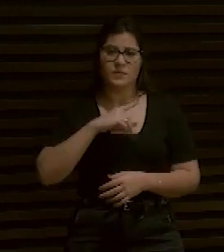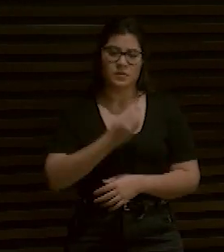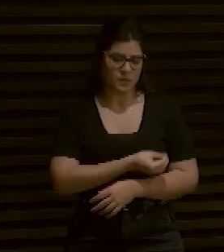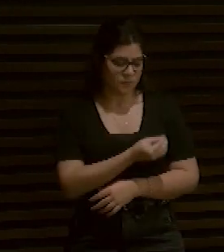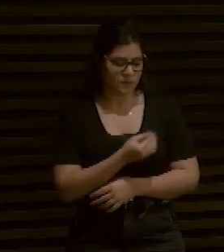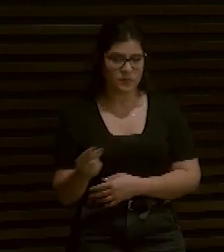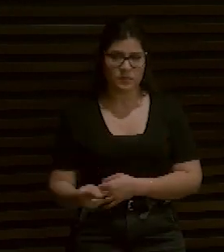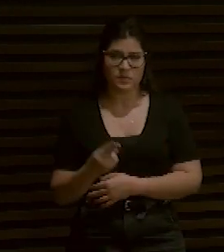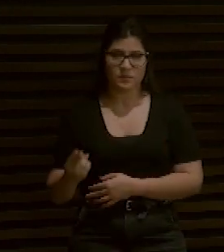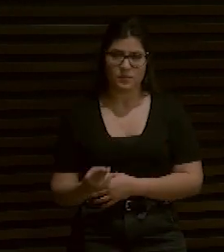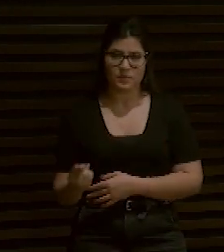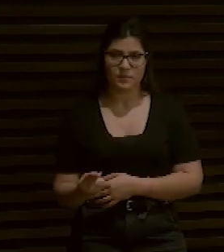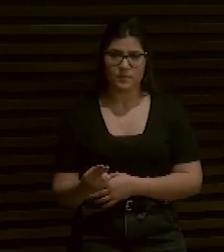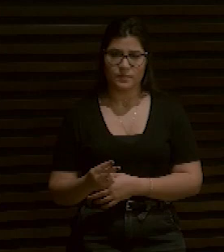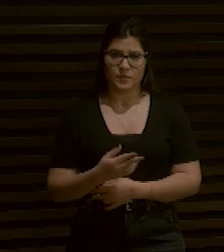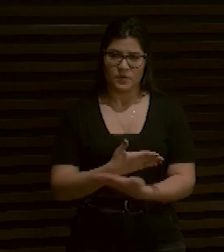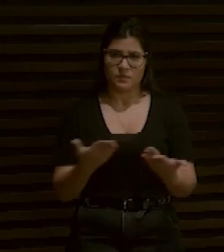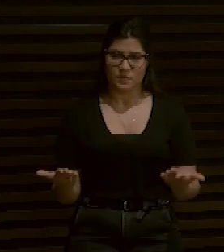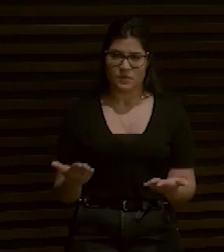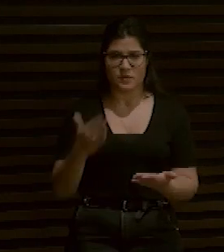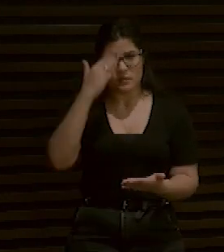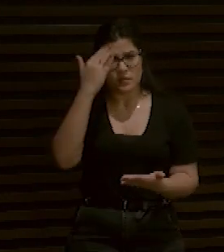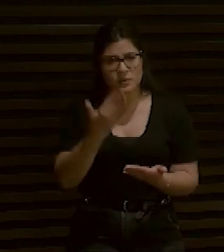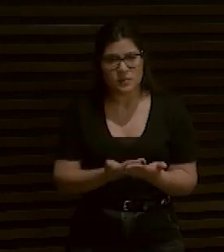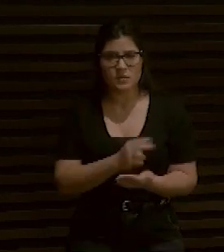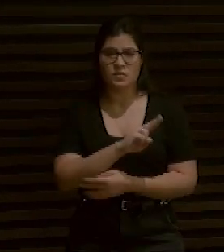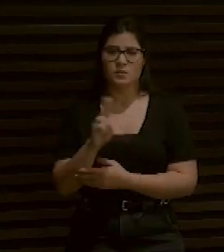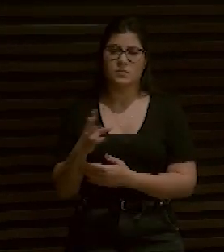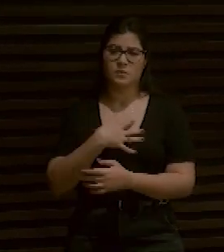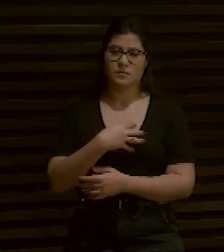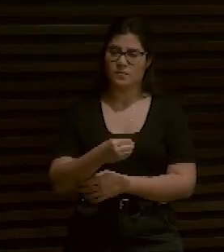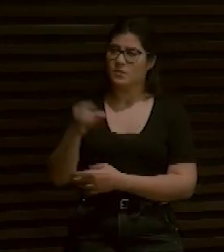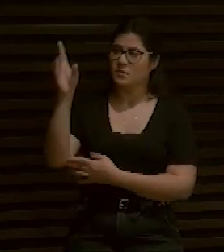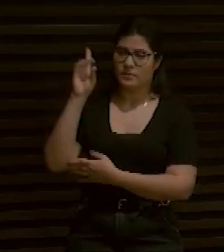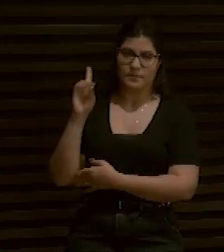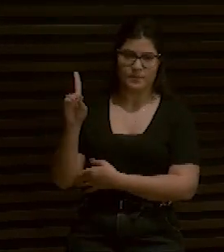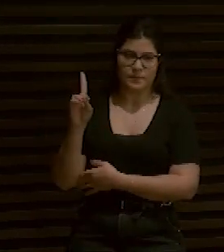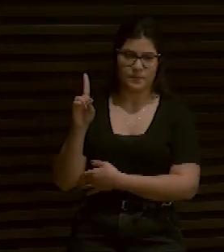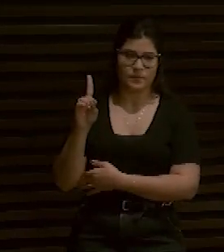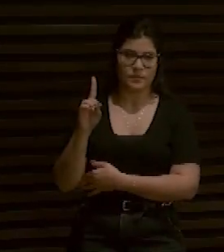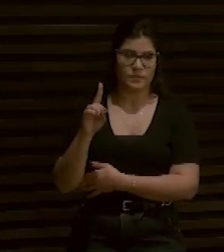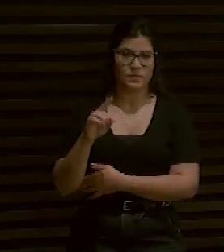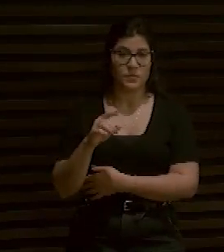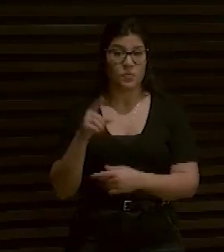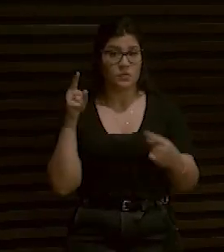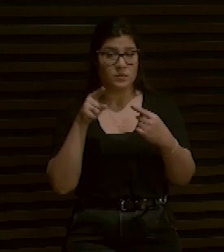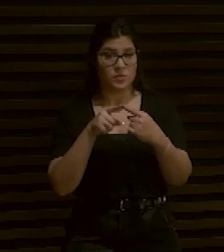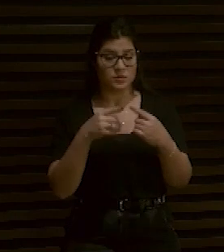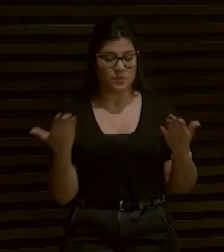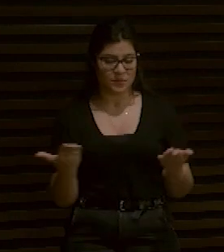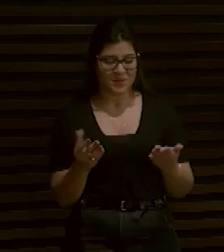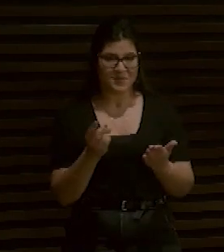eterna, a vós outros que credes em o nome do Filho de Deus. E o meu objetivo nessa manhã é o mesmo de